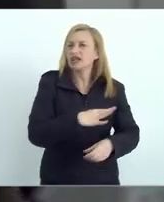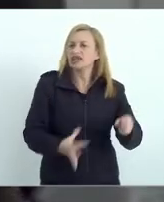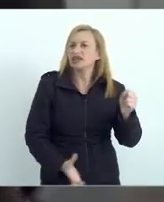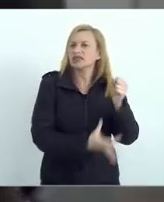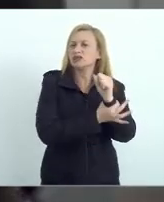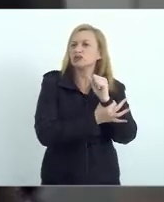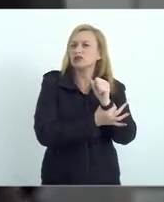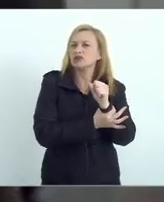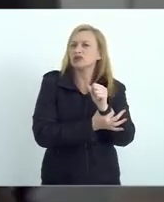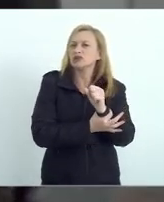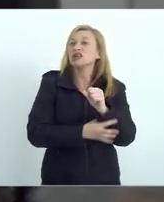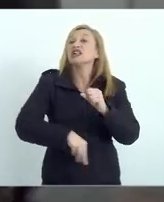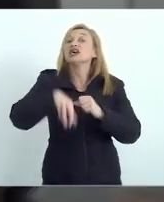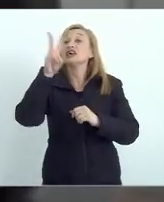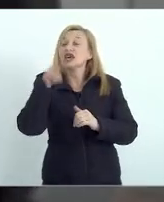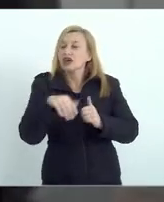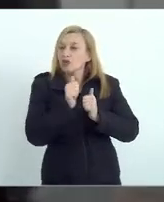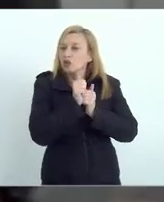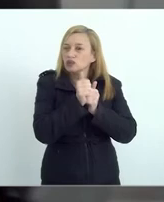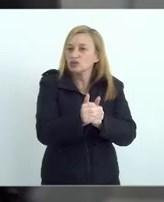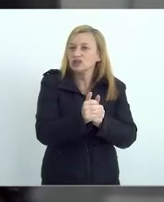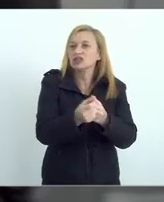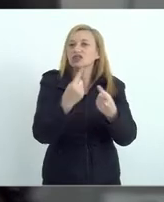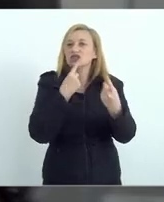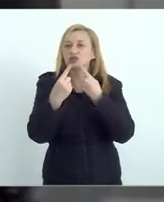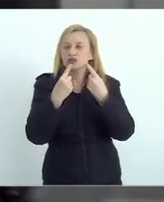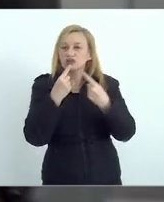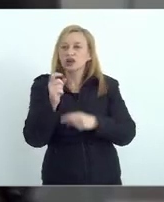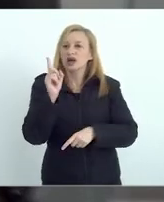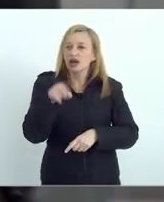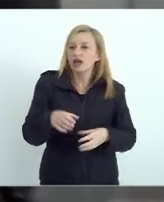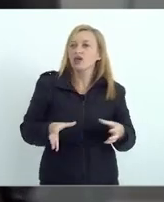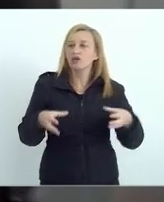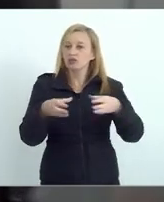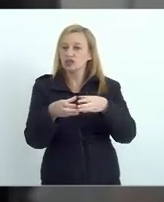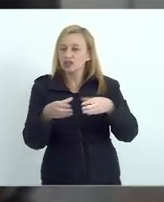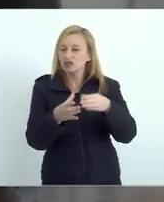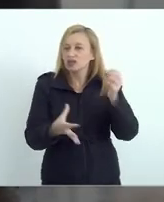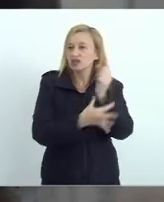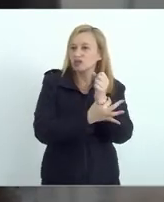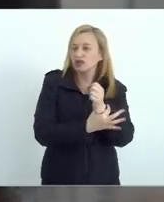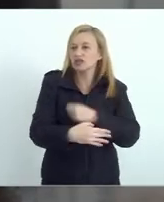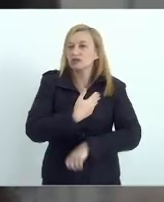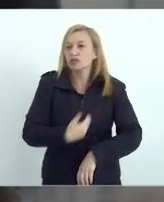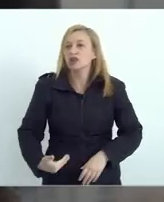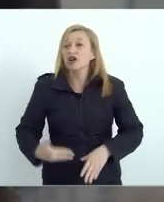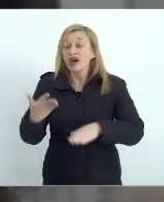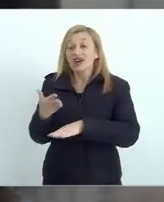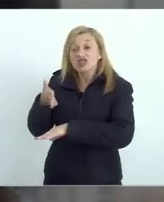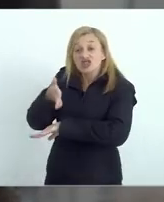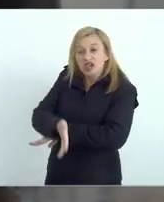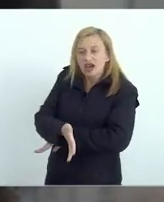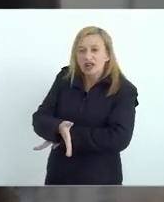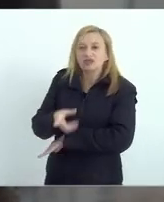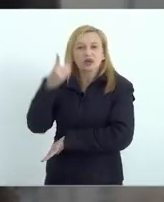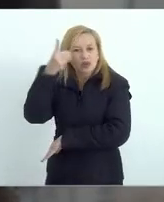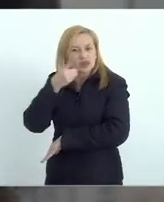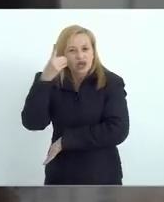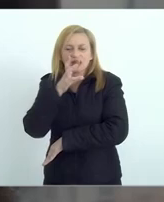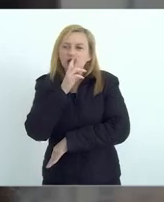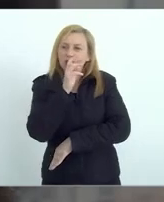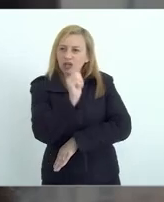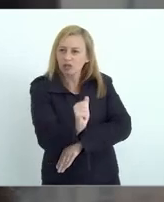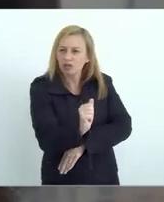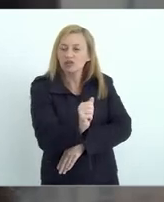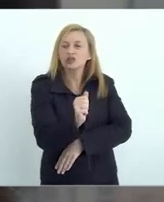quem é conduzir esse debate era comissão de Segurança Pública então a chegada do deputado